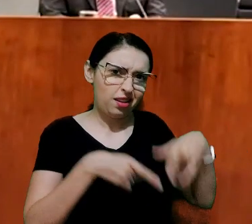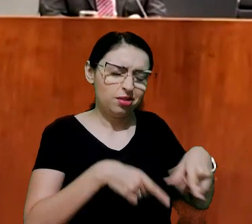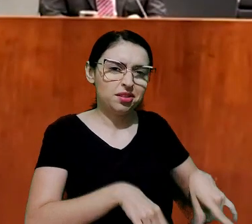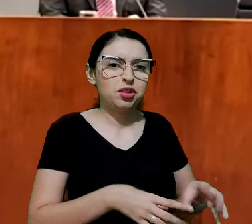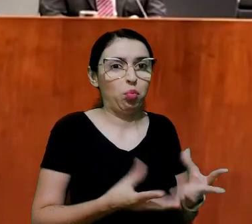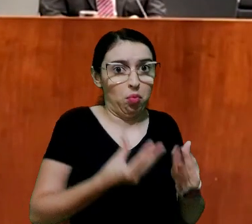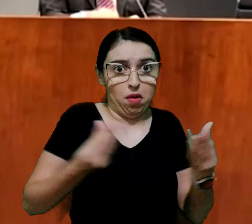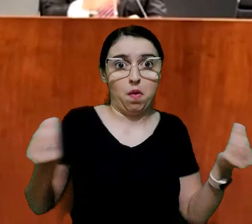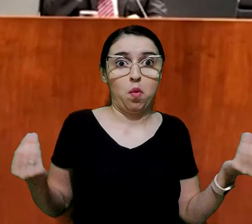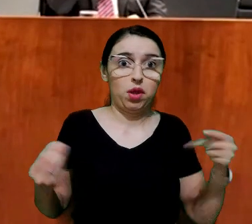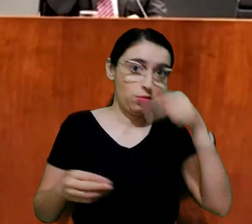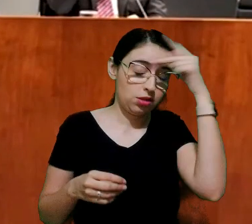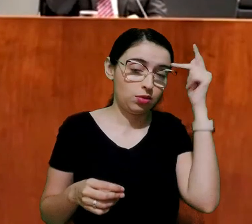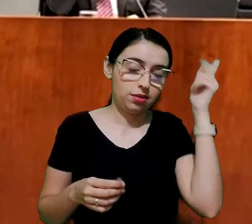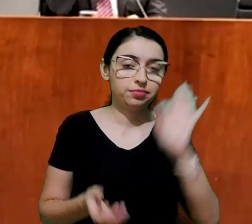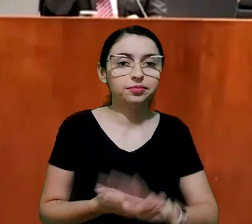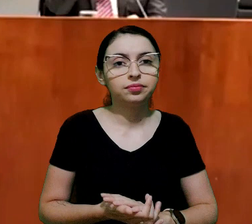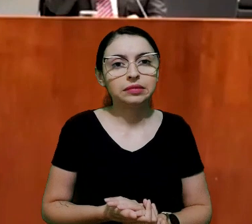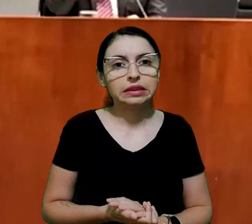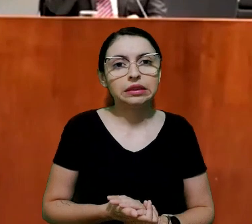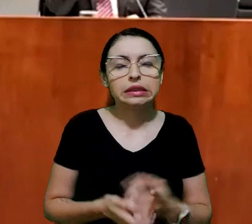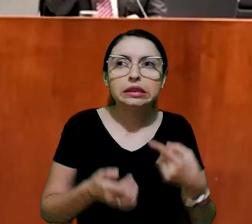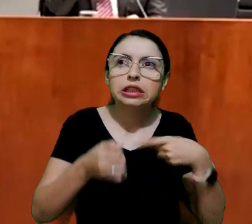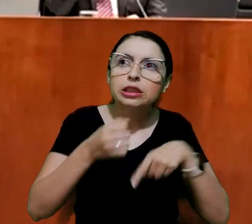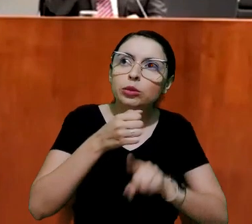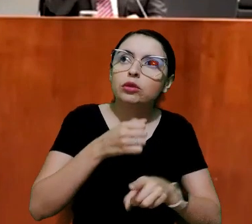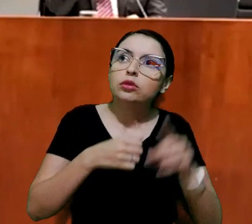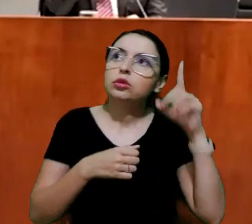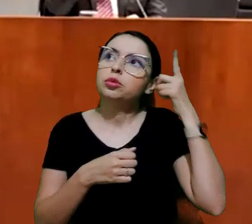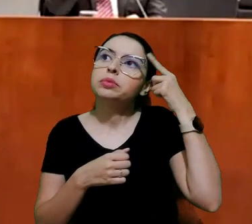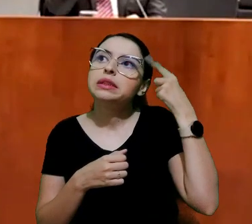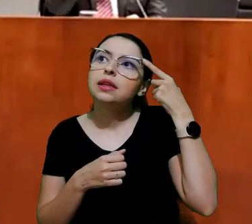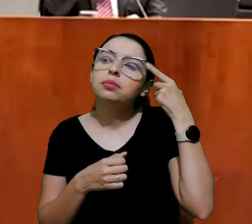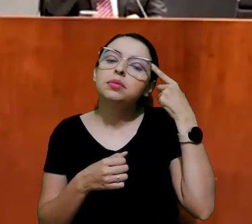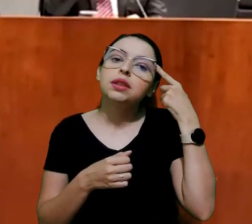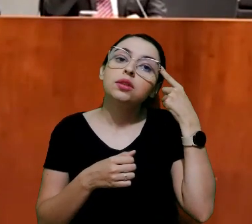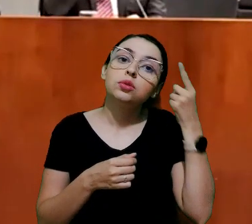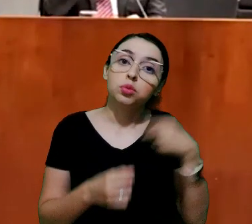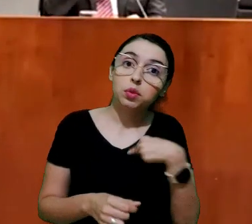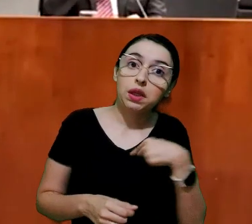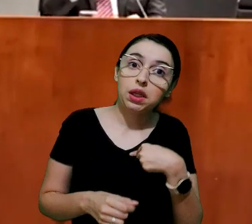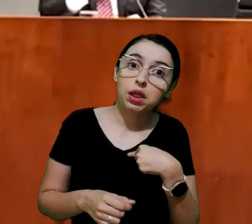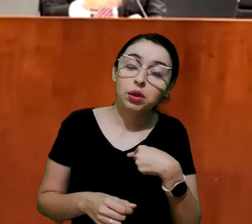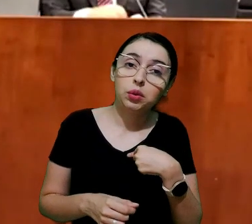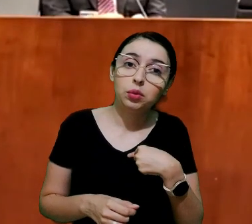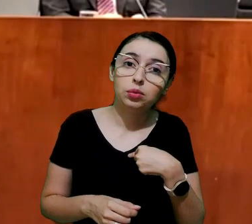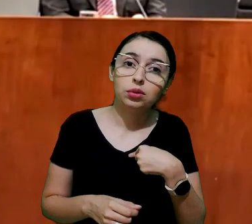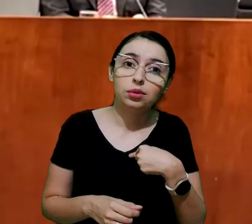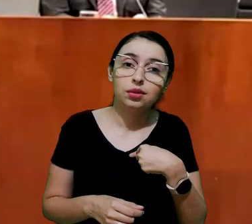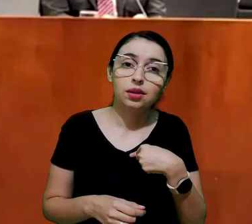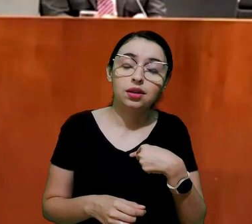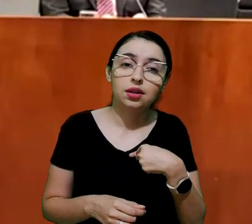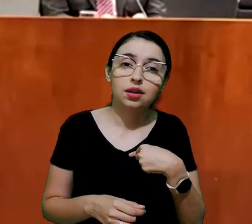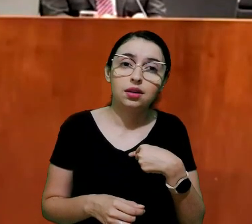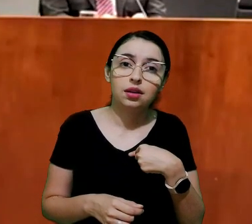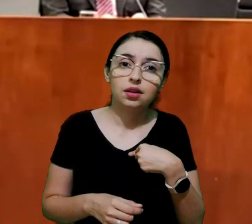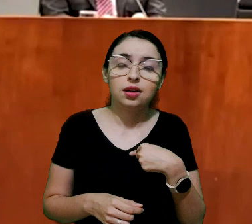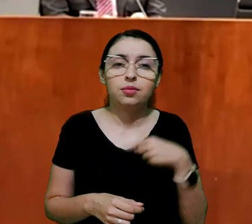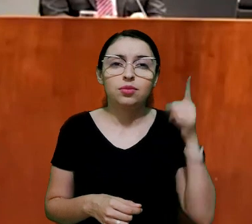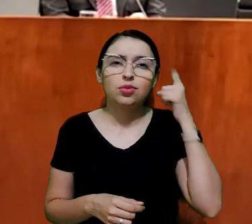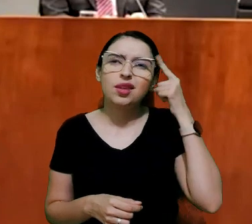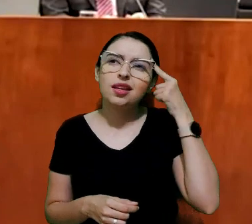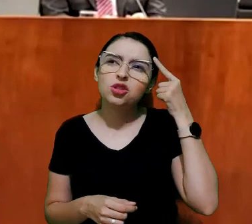temas profundos de reflexão, e eu, para essas